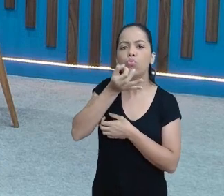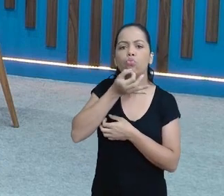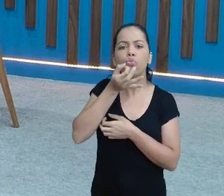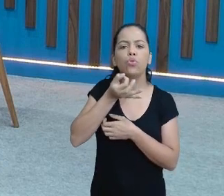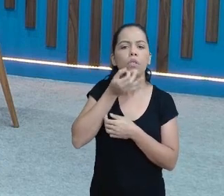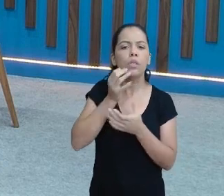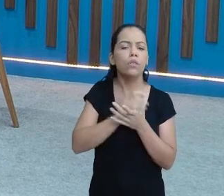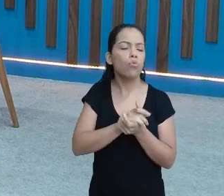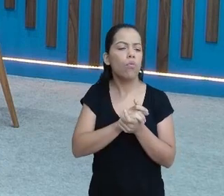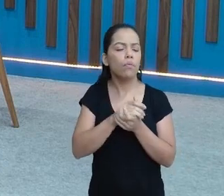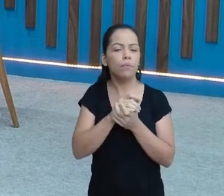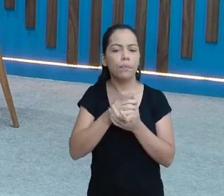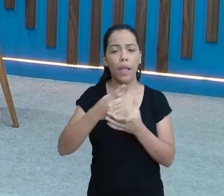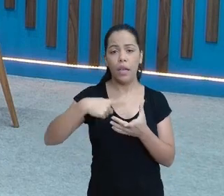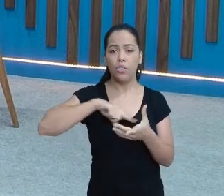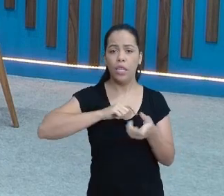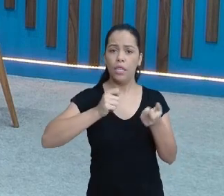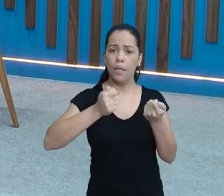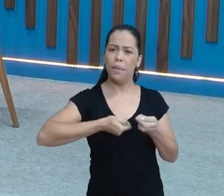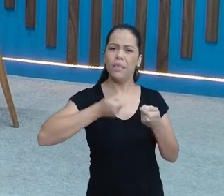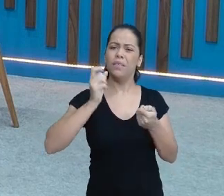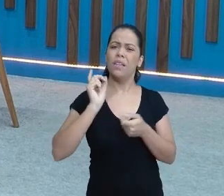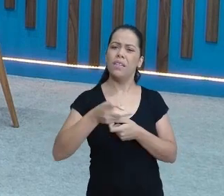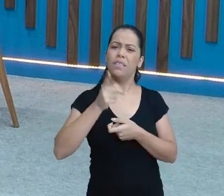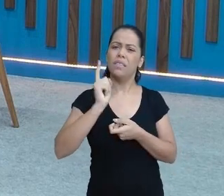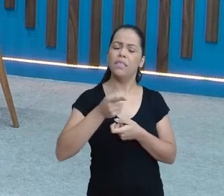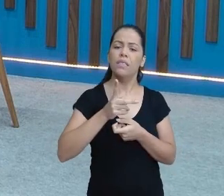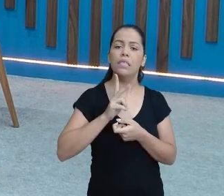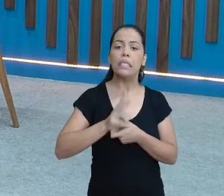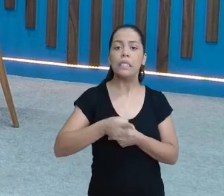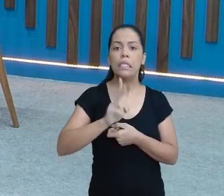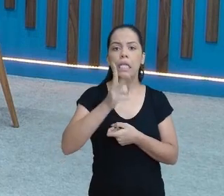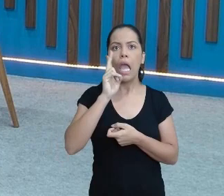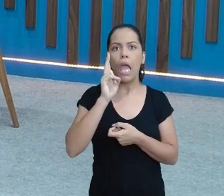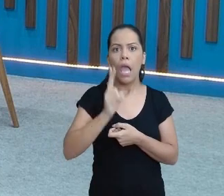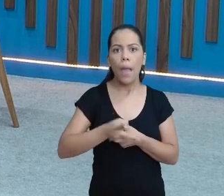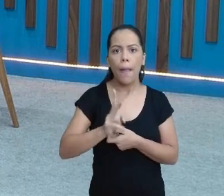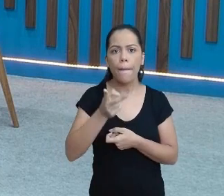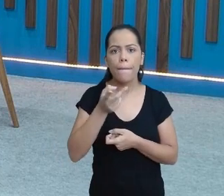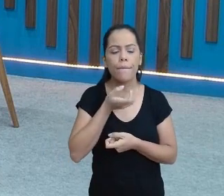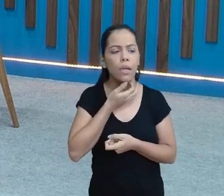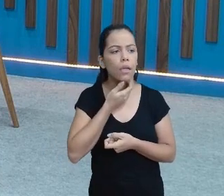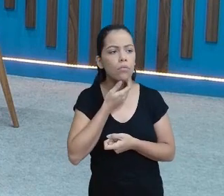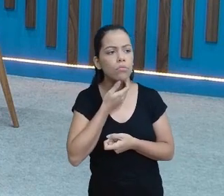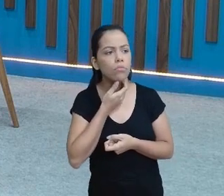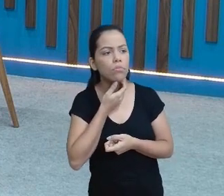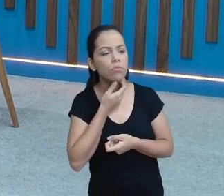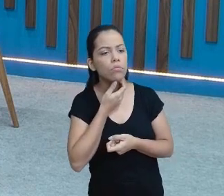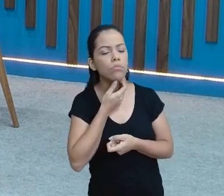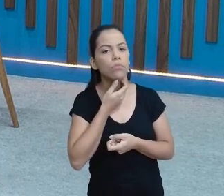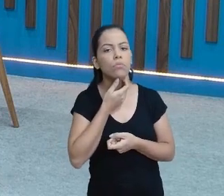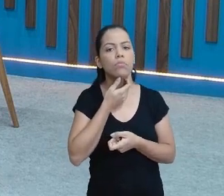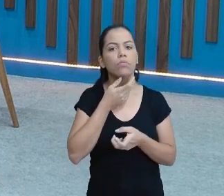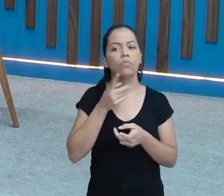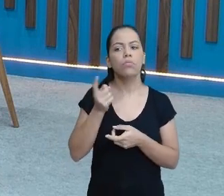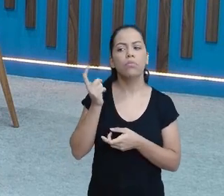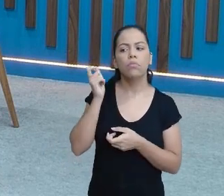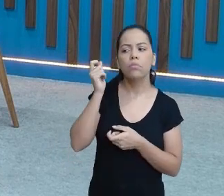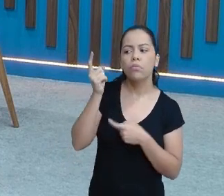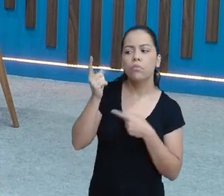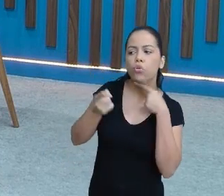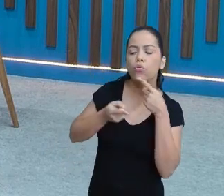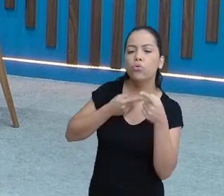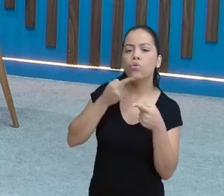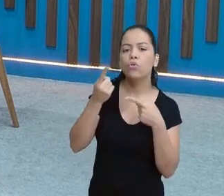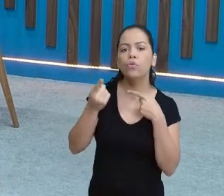precisa questionar o que a gente pensa. E se a gente tem uma opinião muito formada, precisamos embasá-la. E